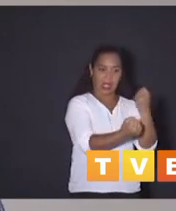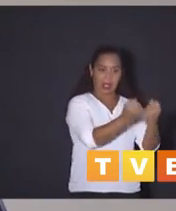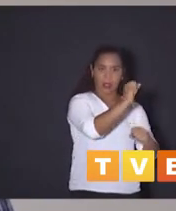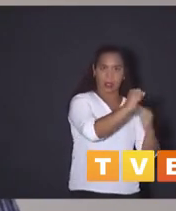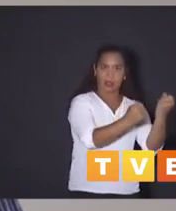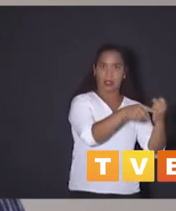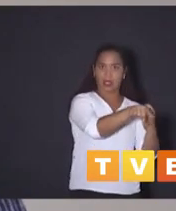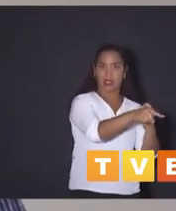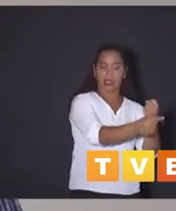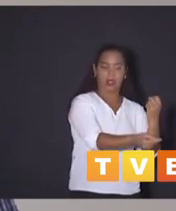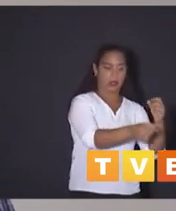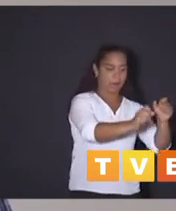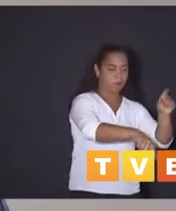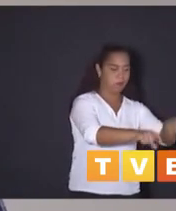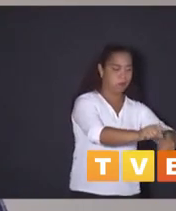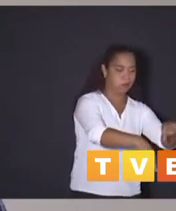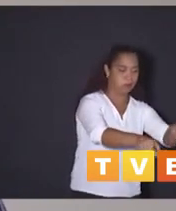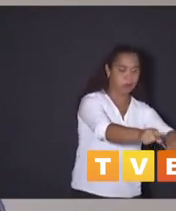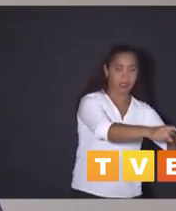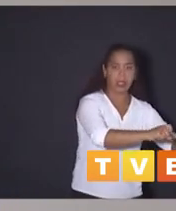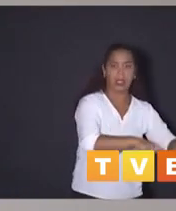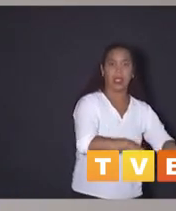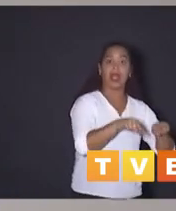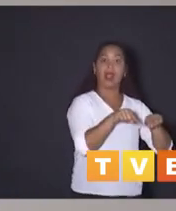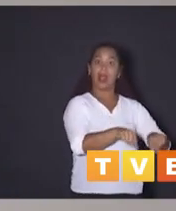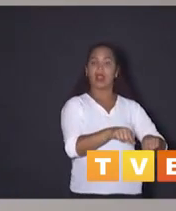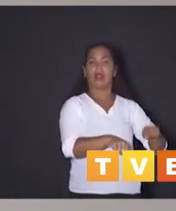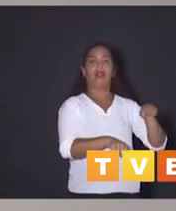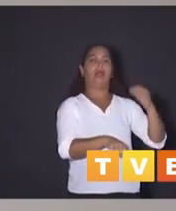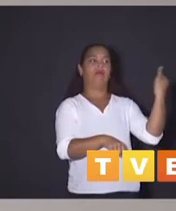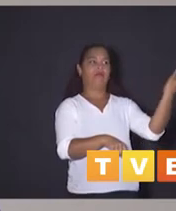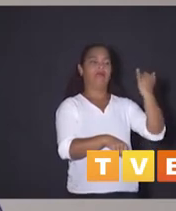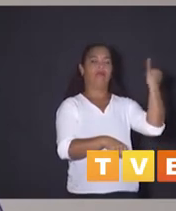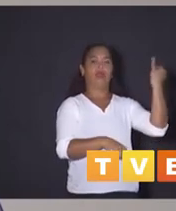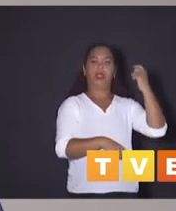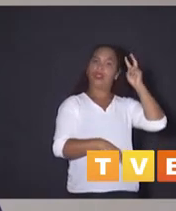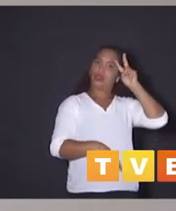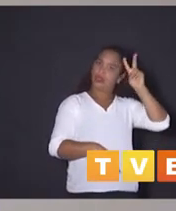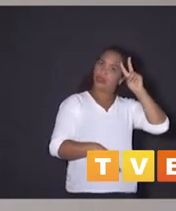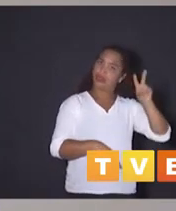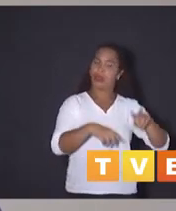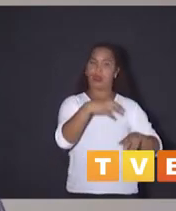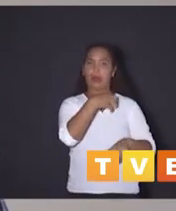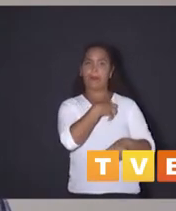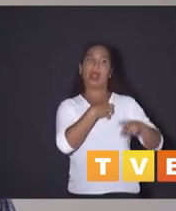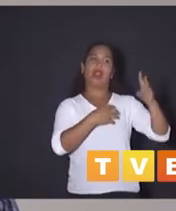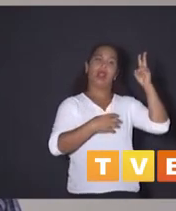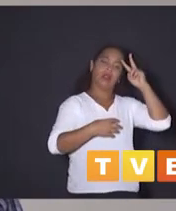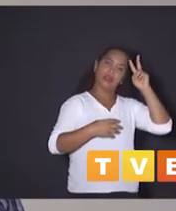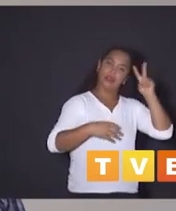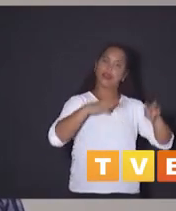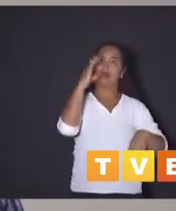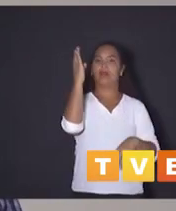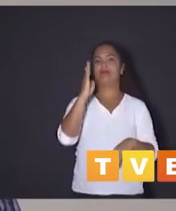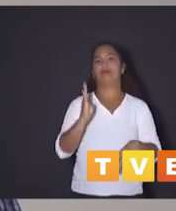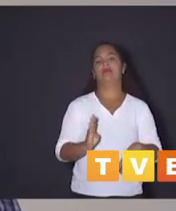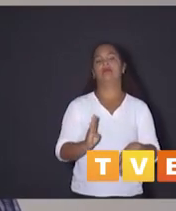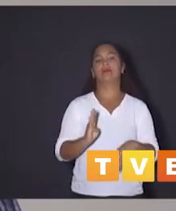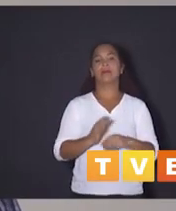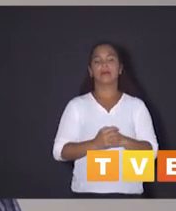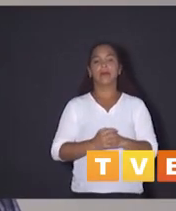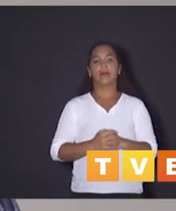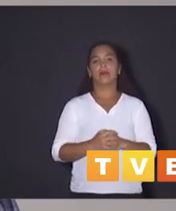é muito determinante para o para a história do da bahia para a história do brasil ao pesado apesar do que é